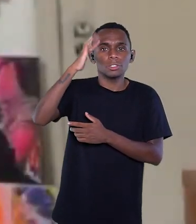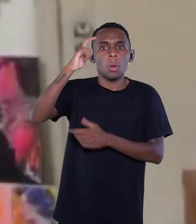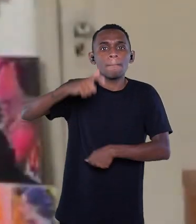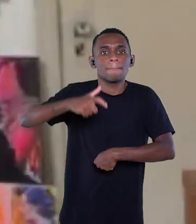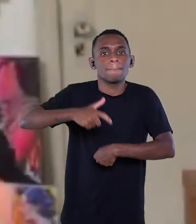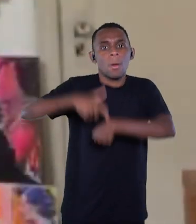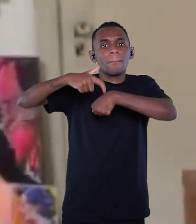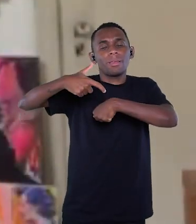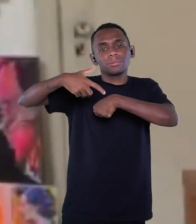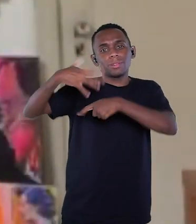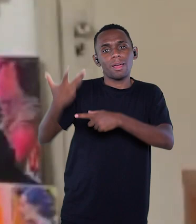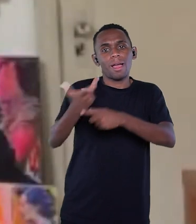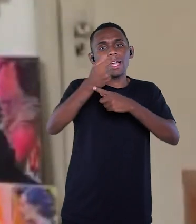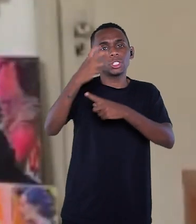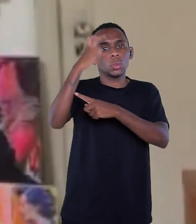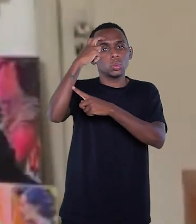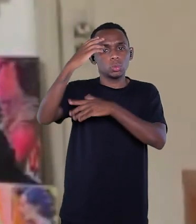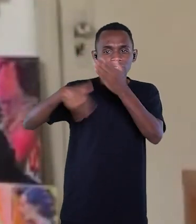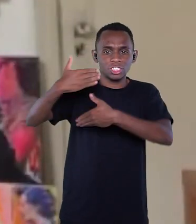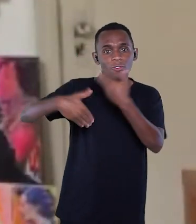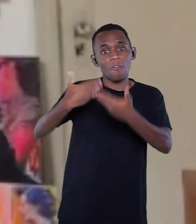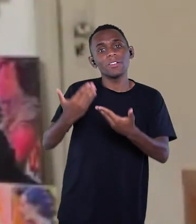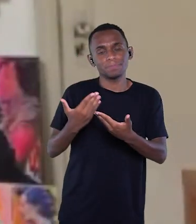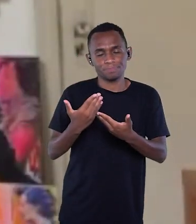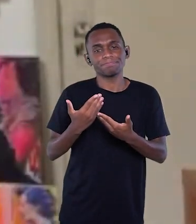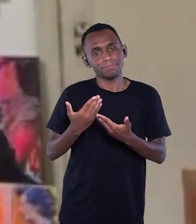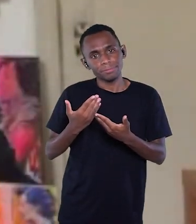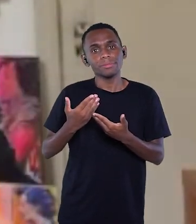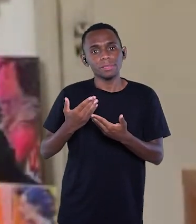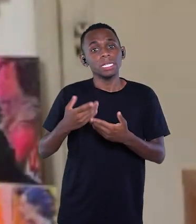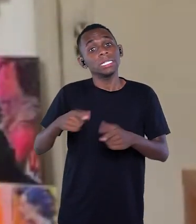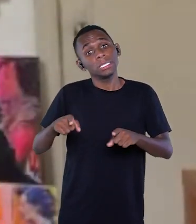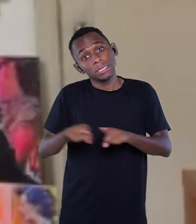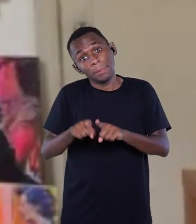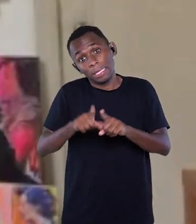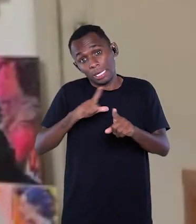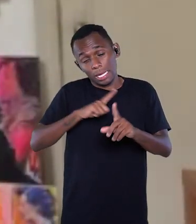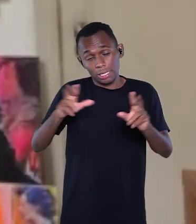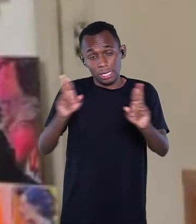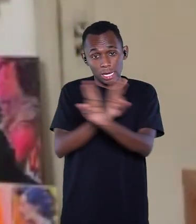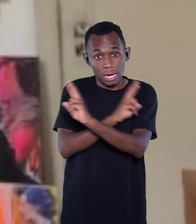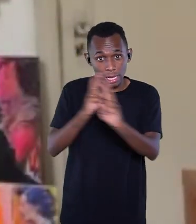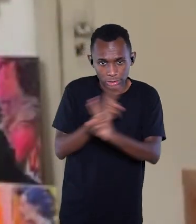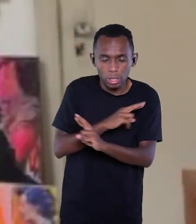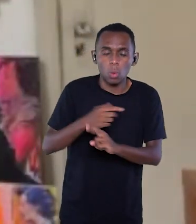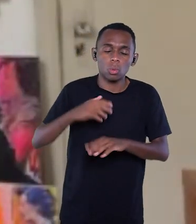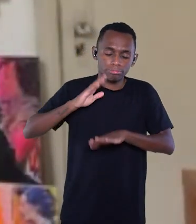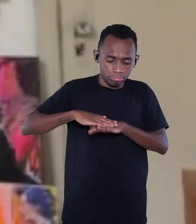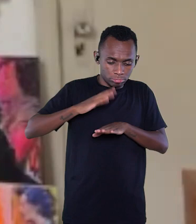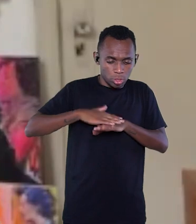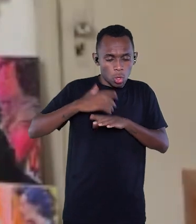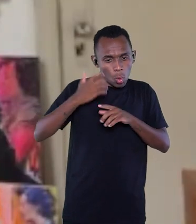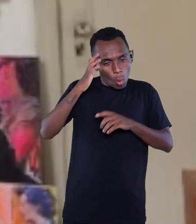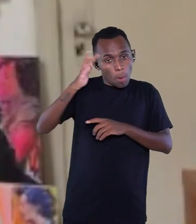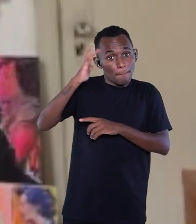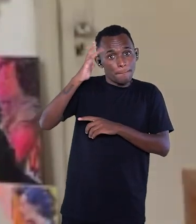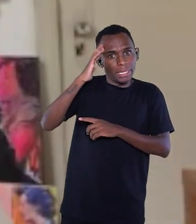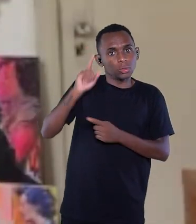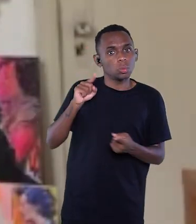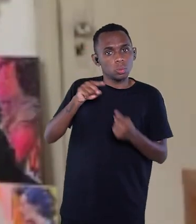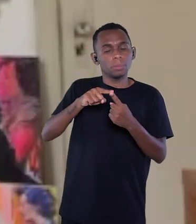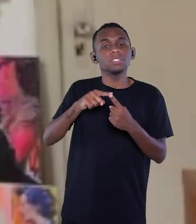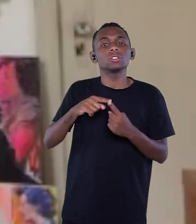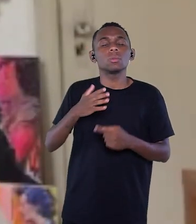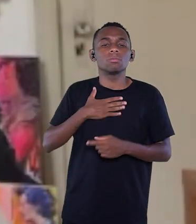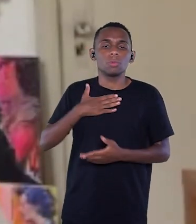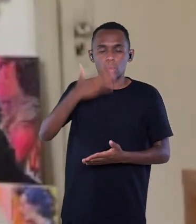de arte, assim, um momento de cultura. E aí isso se relaciona muito com o que eu penso também, de que a gente, na